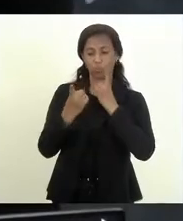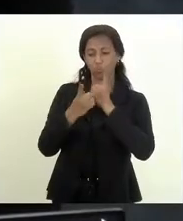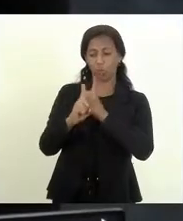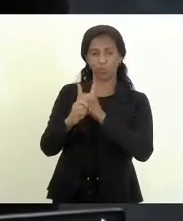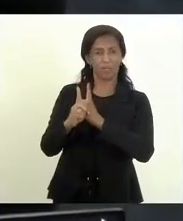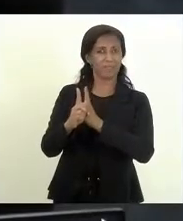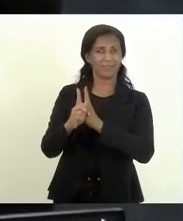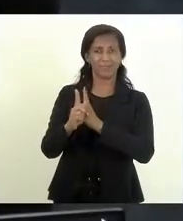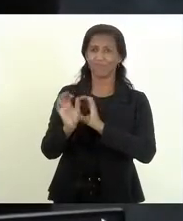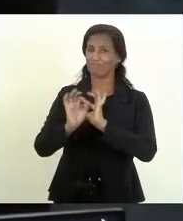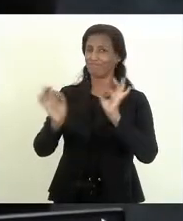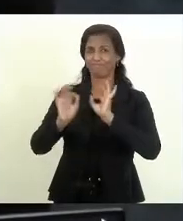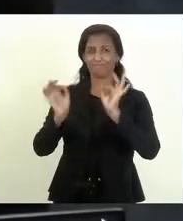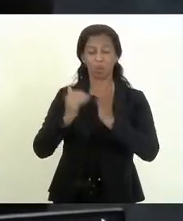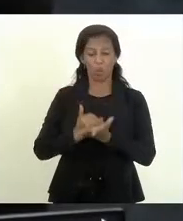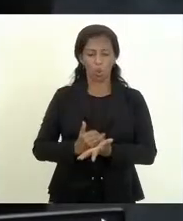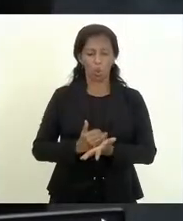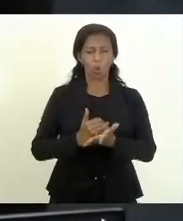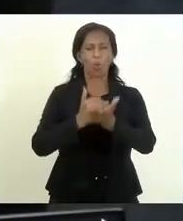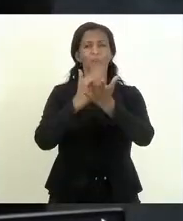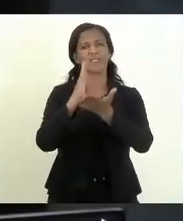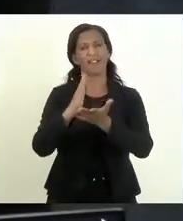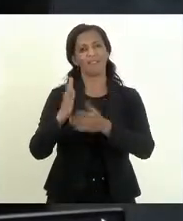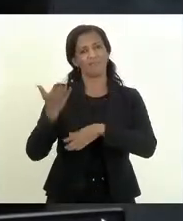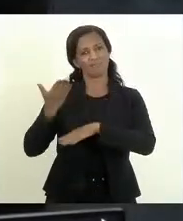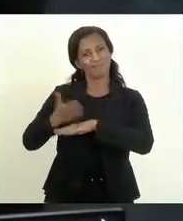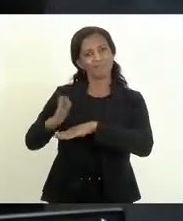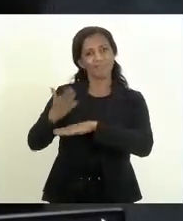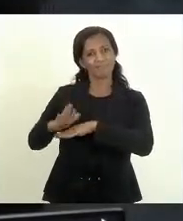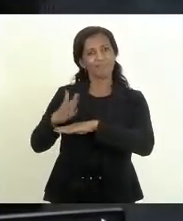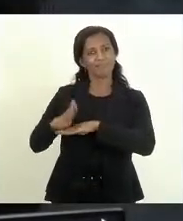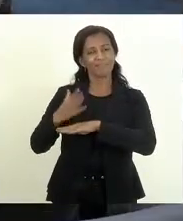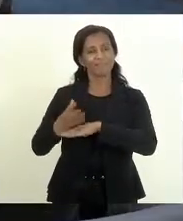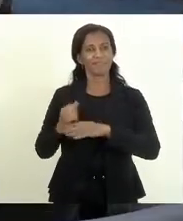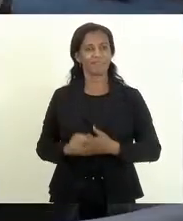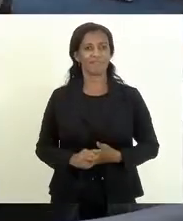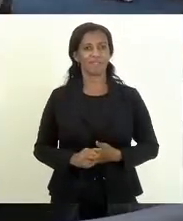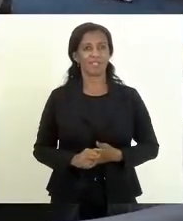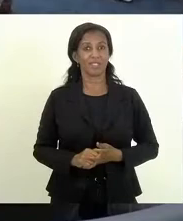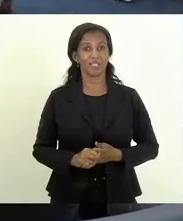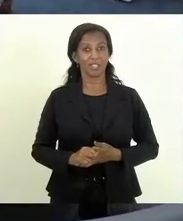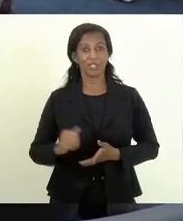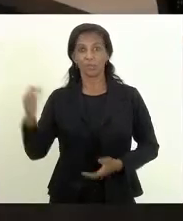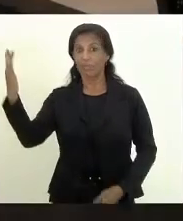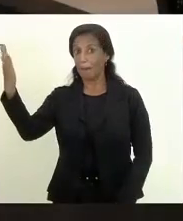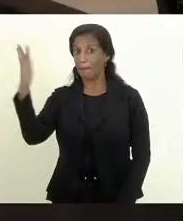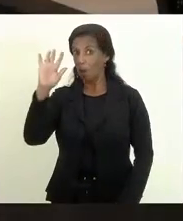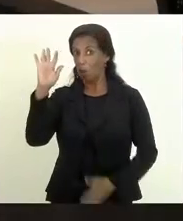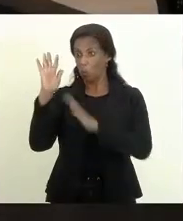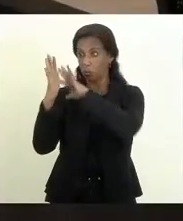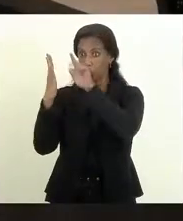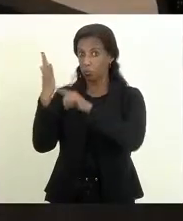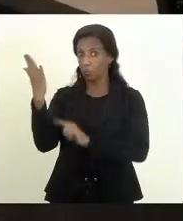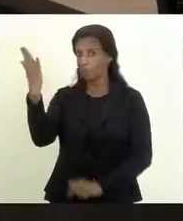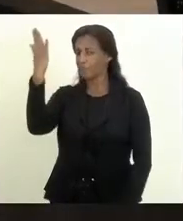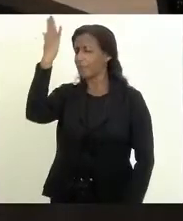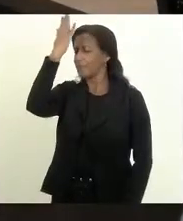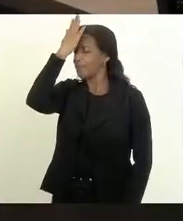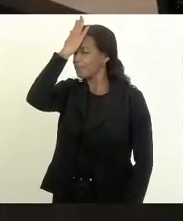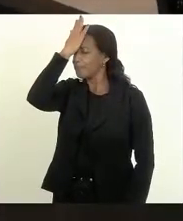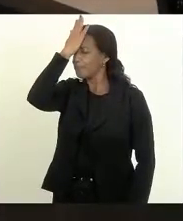doutrinário, iniciavam essas práticas de impor as mãos sobre as pessoas, querendo o